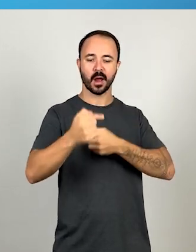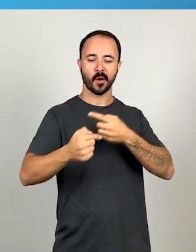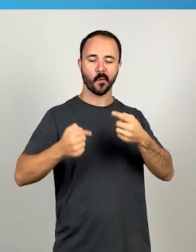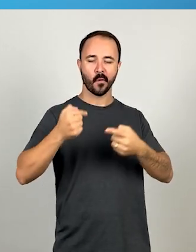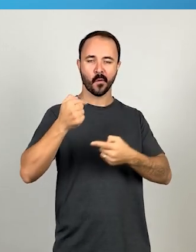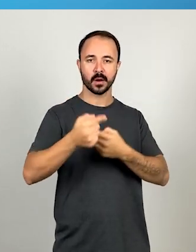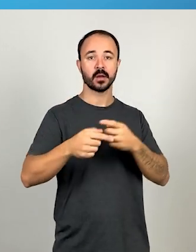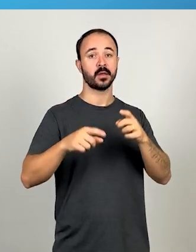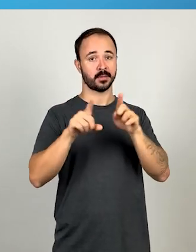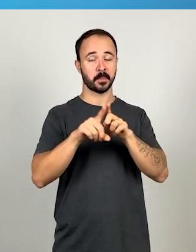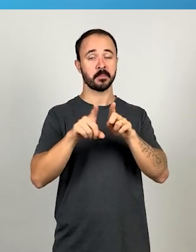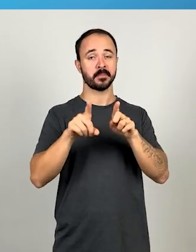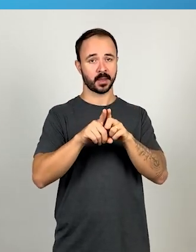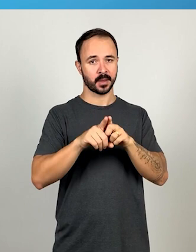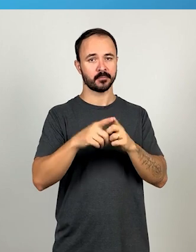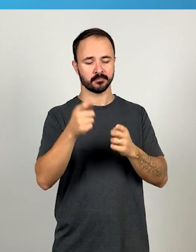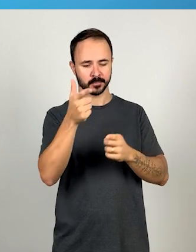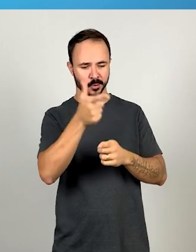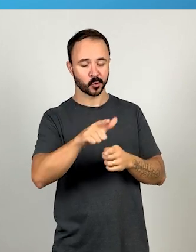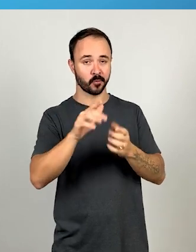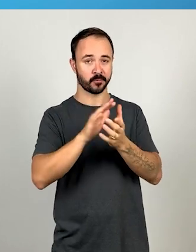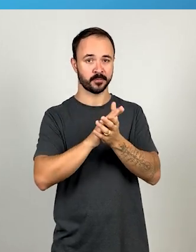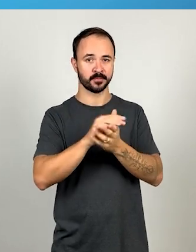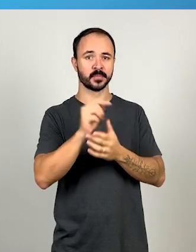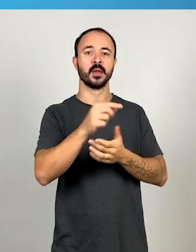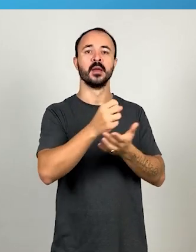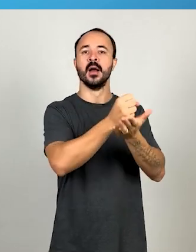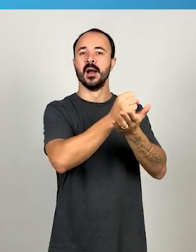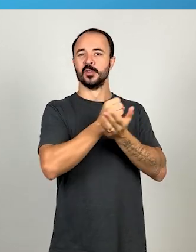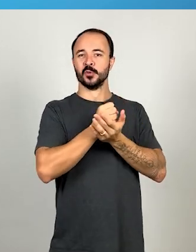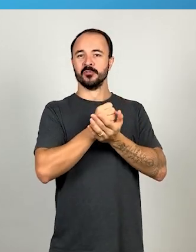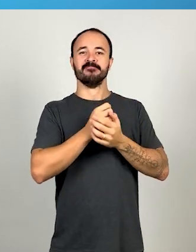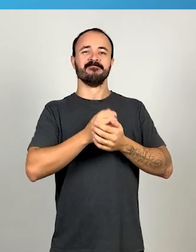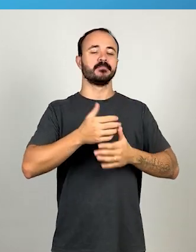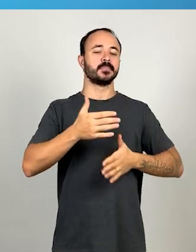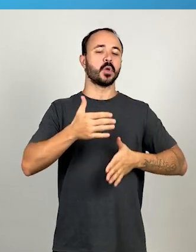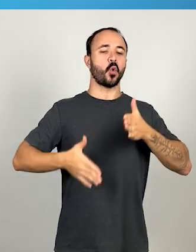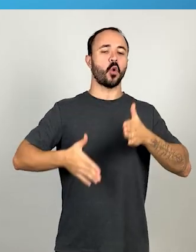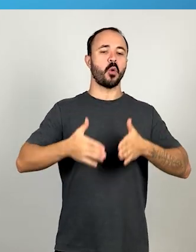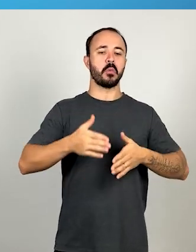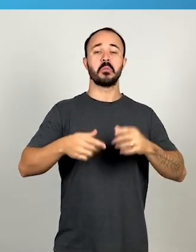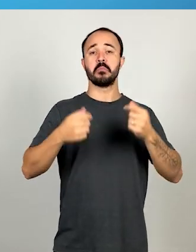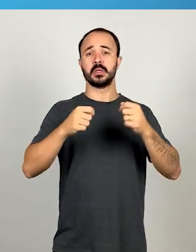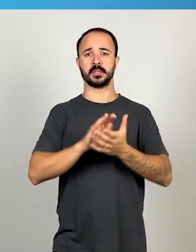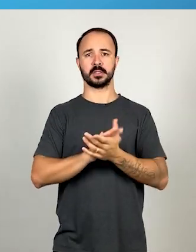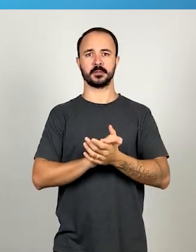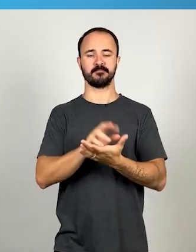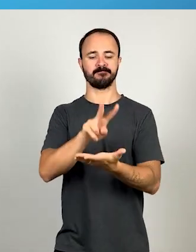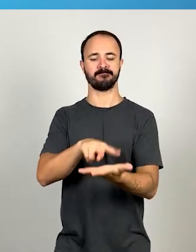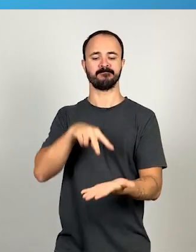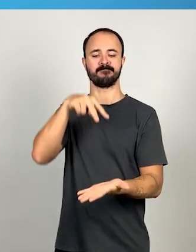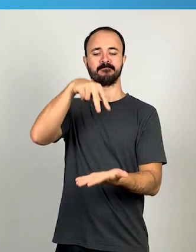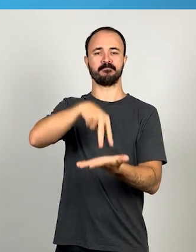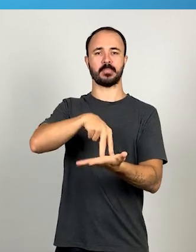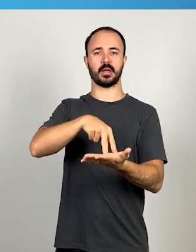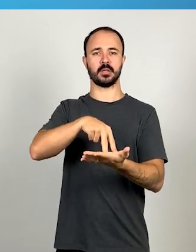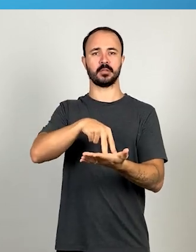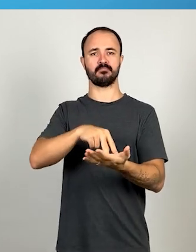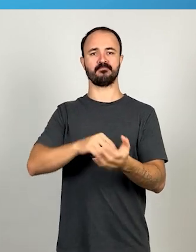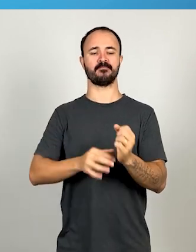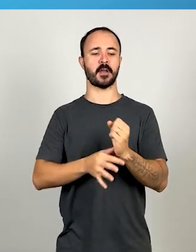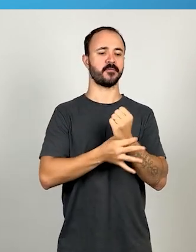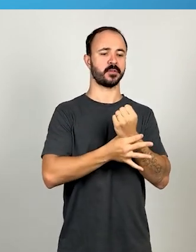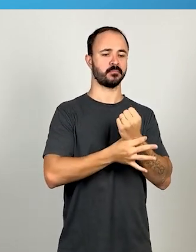uma esfera de aço, e ela vai nos auxiliar porque o nosso robô precisa ficar na horizontal e com a firmeza para sustentar